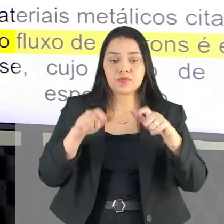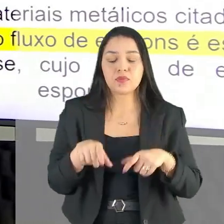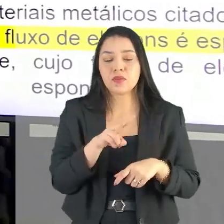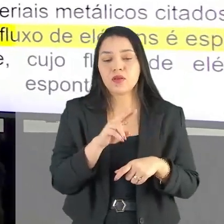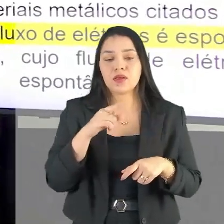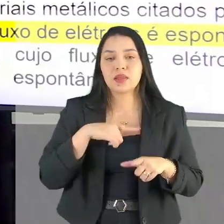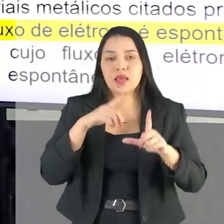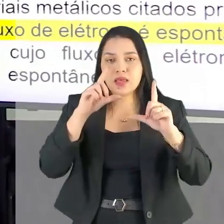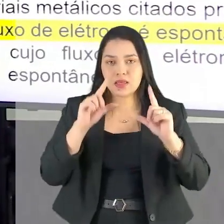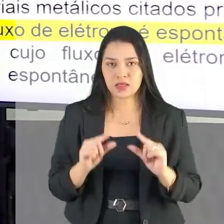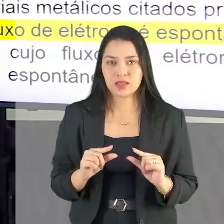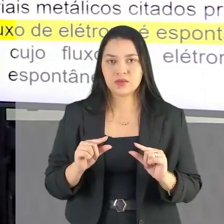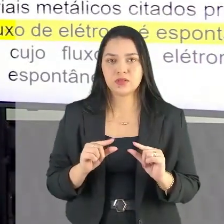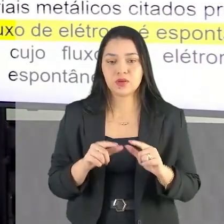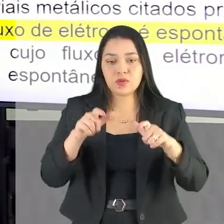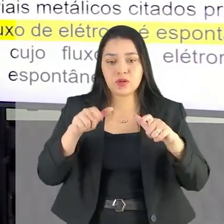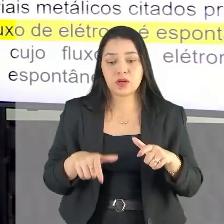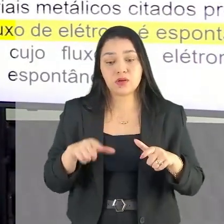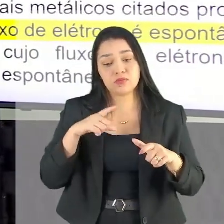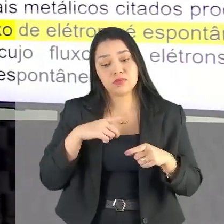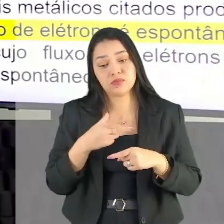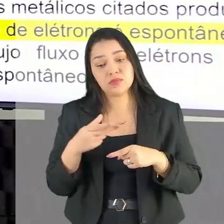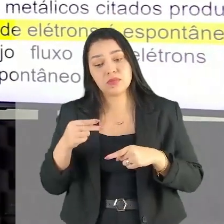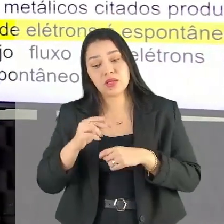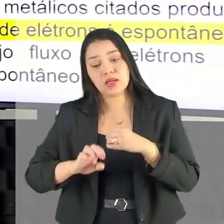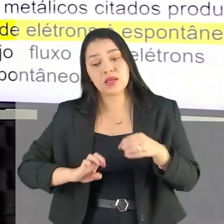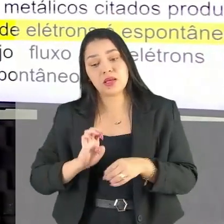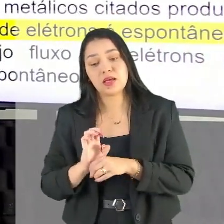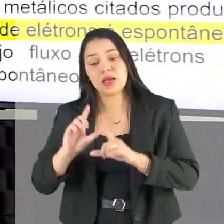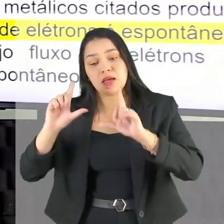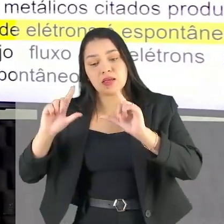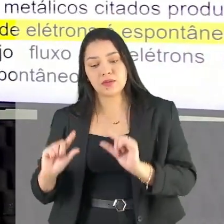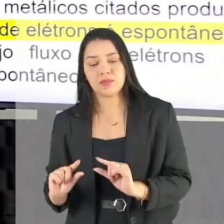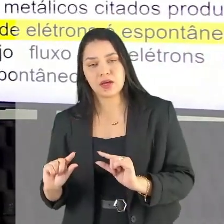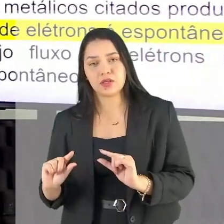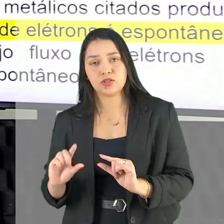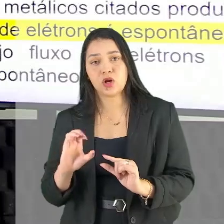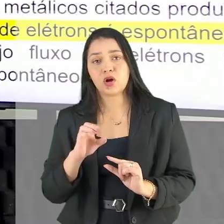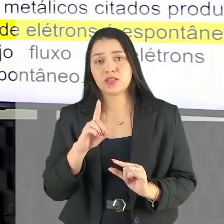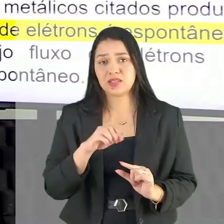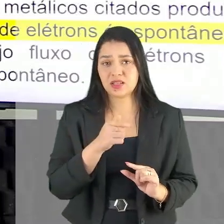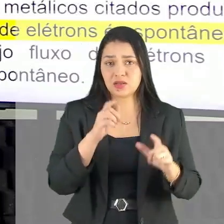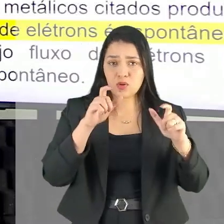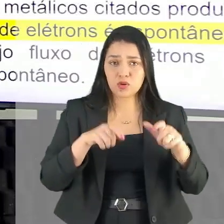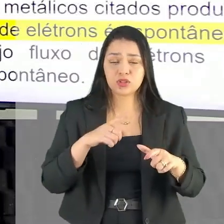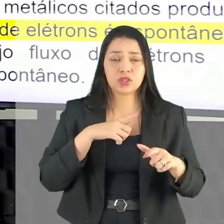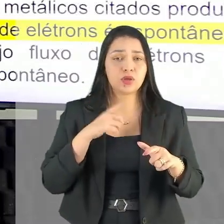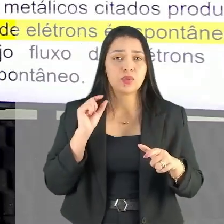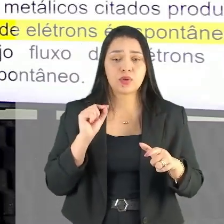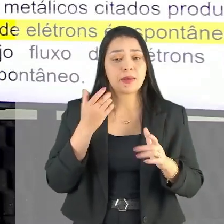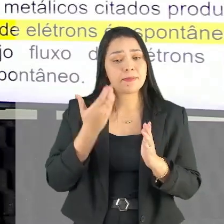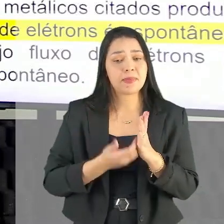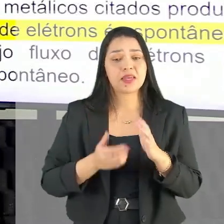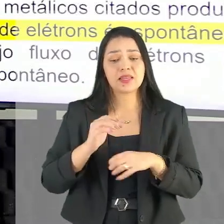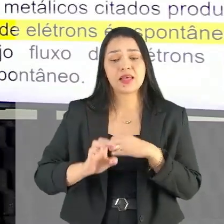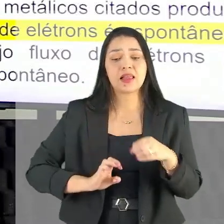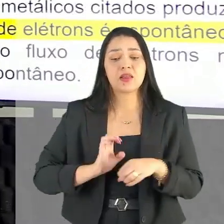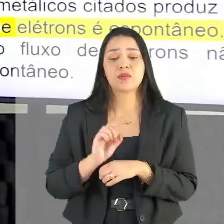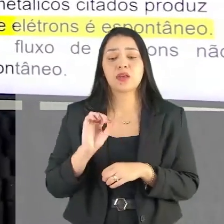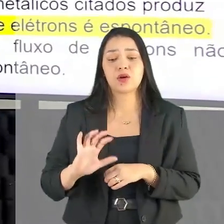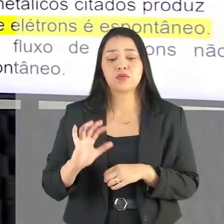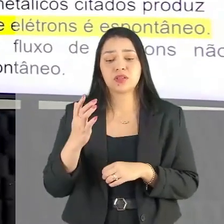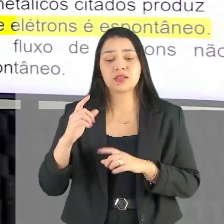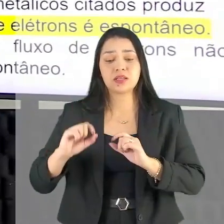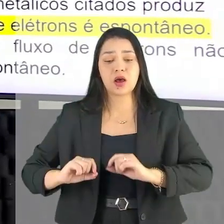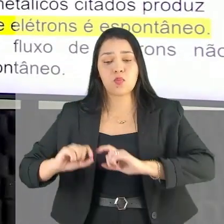vai ter a redução. Redução é o local onde eu ganho elétrons, onde minha carga baixa. Oxidação é o local onde faz o quê? Perde elétrons. O que acontece com a tua